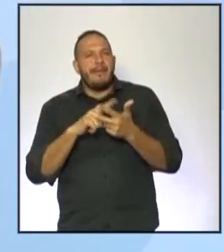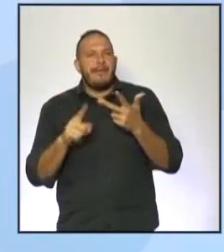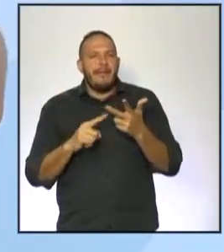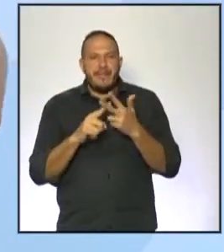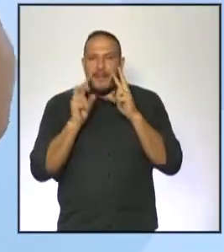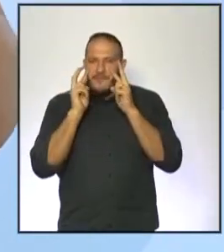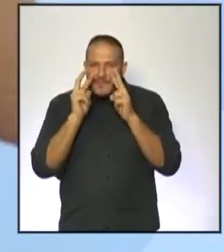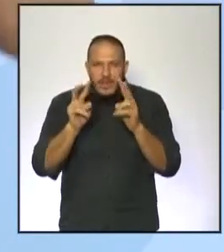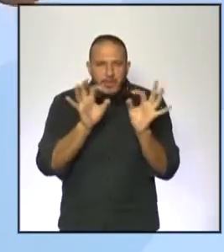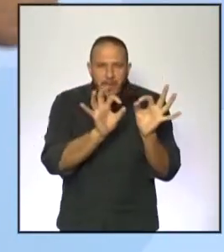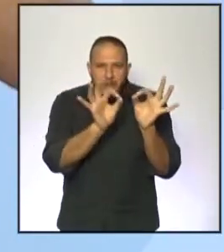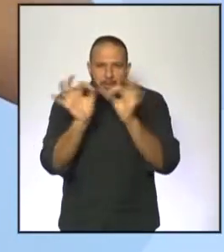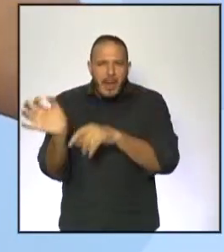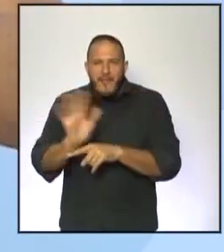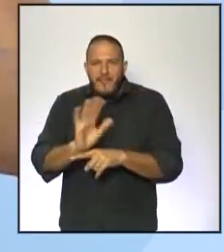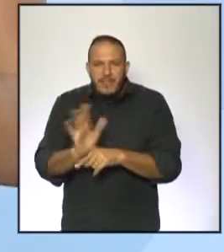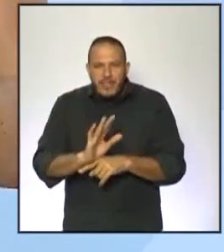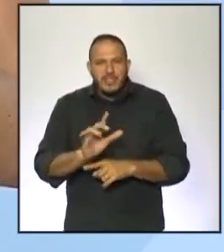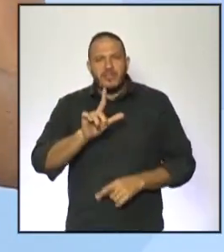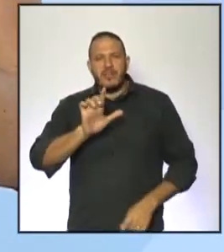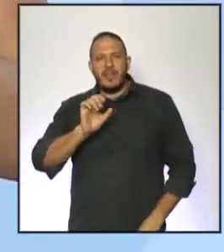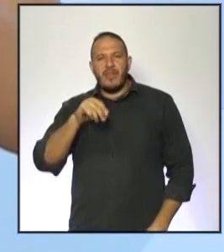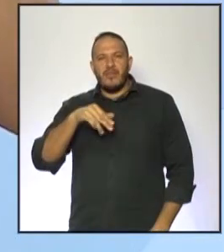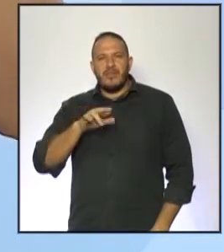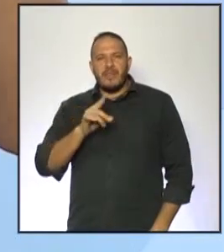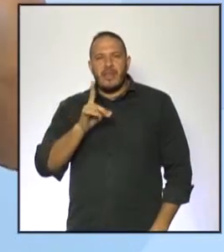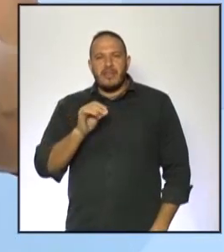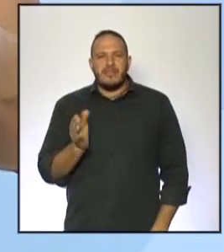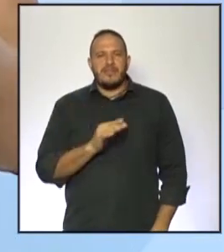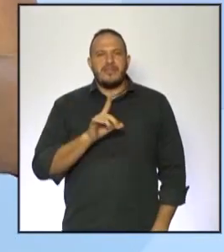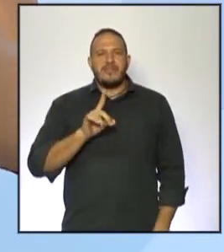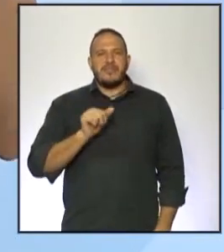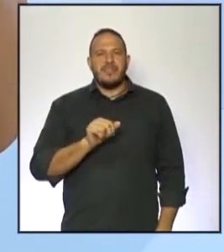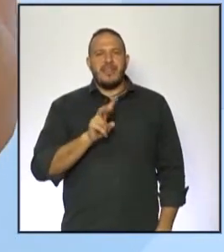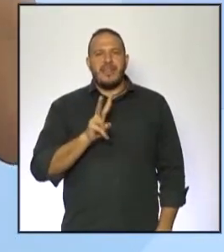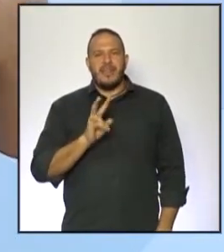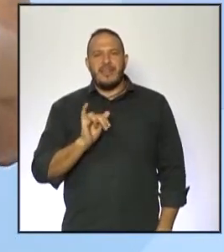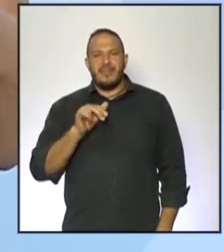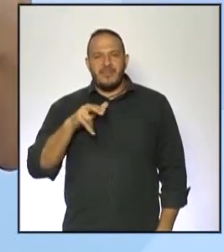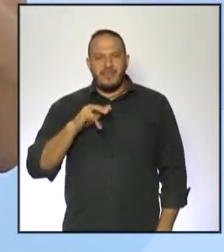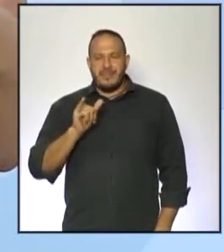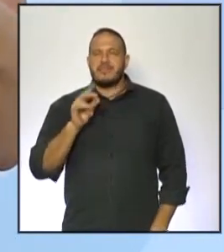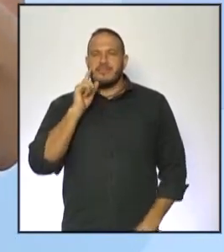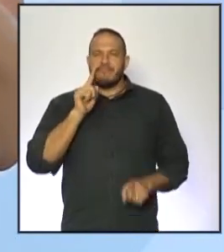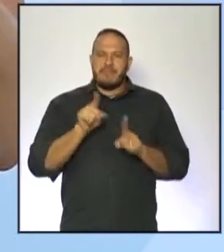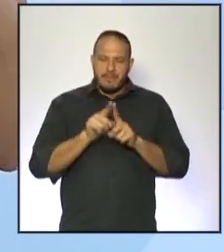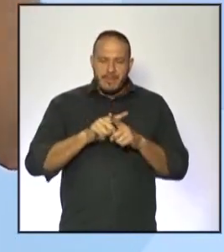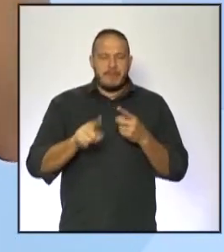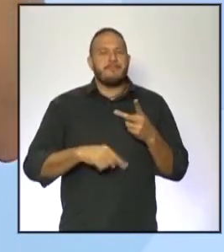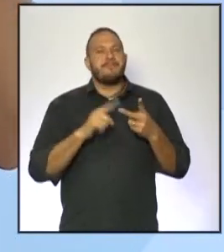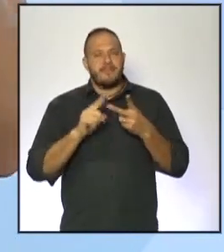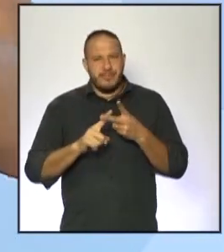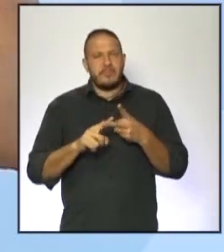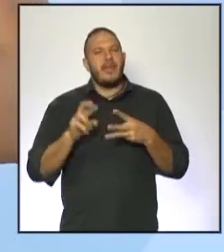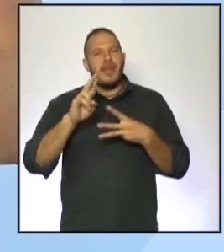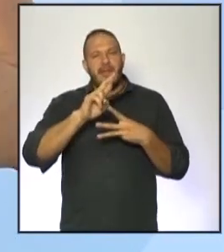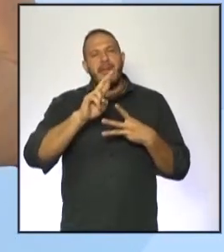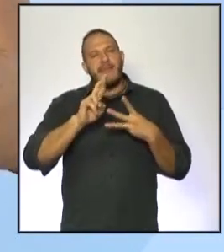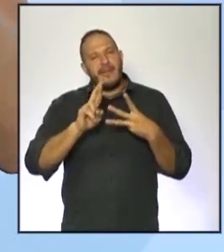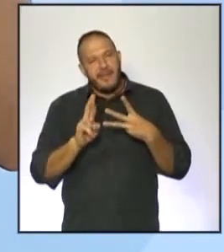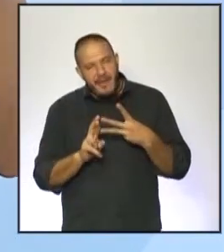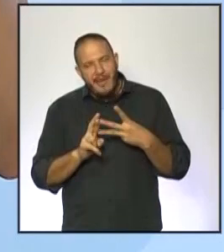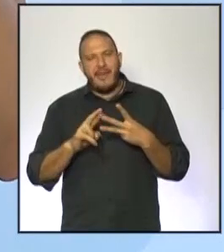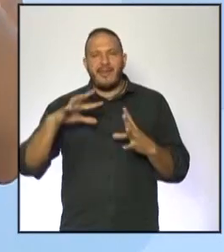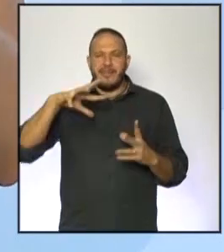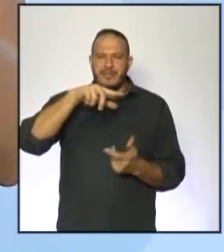vídeo do Leonardo da Vinci, exploramos essa questão também dos 3 R's, da sustentabilidade. Mas você já parou